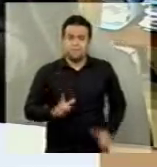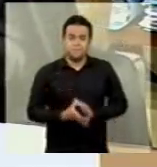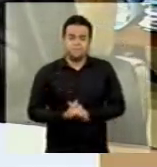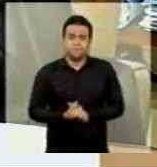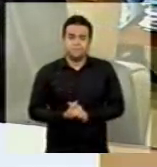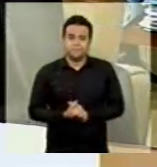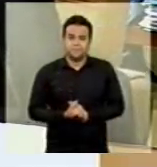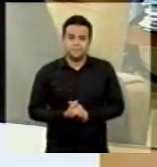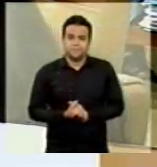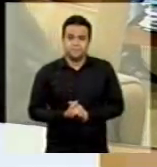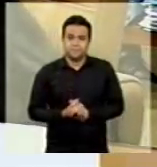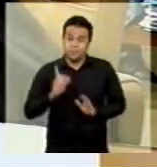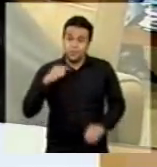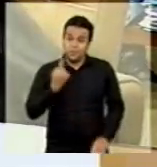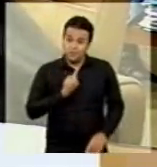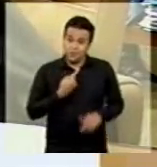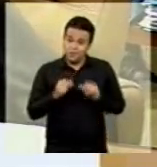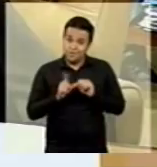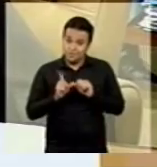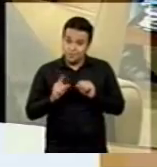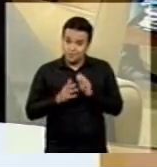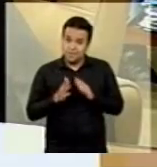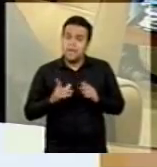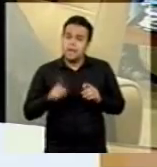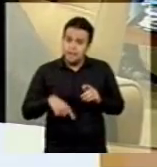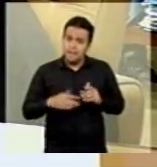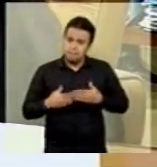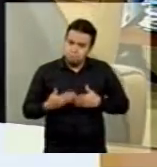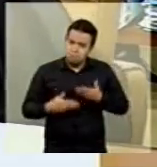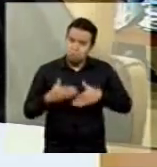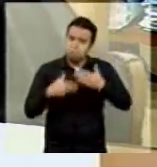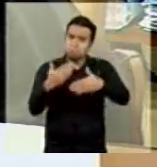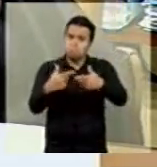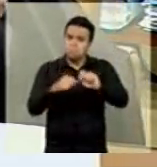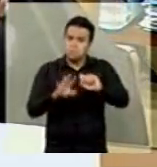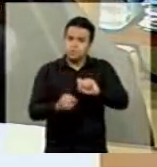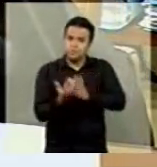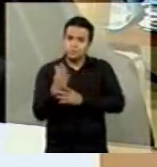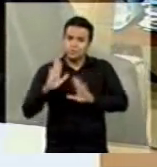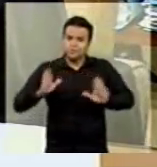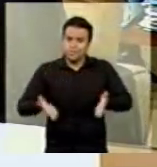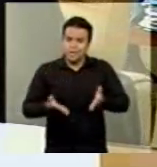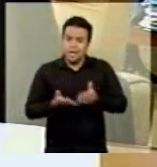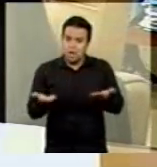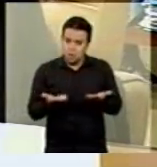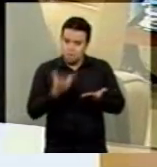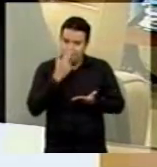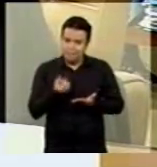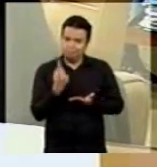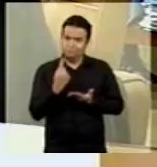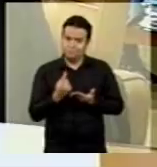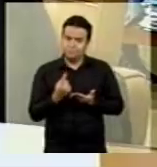Fazendo com que nós, que construímos isso jurisprudencialmente, agora tenhamos dificuldade, se não estamos criando um